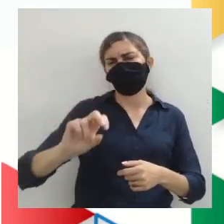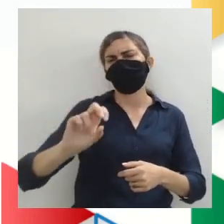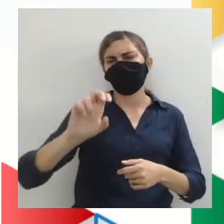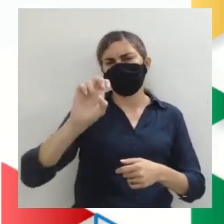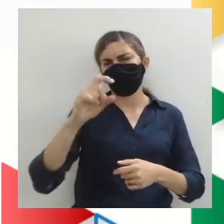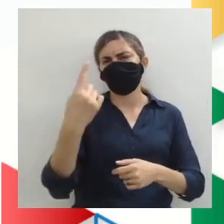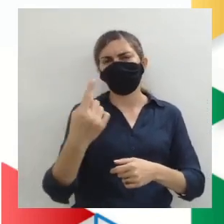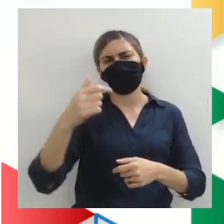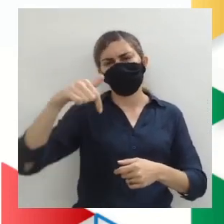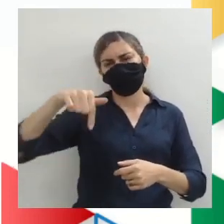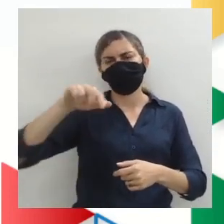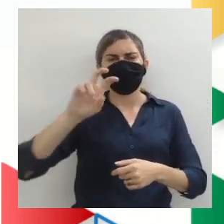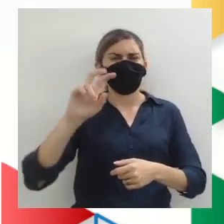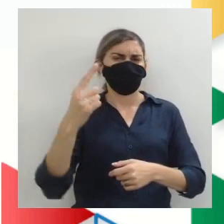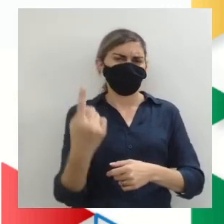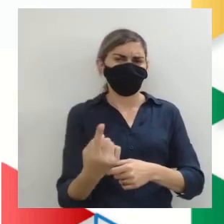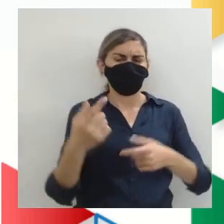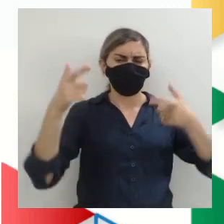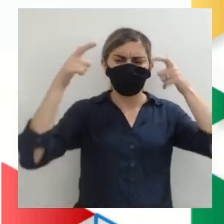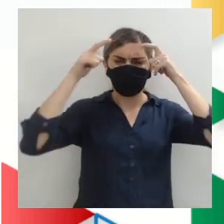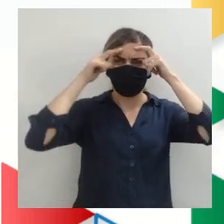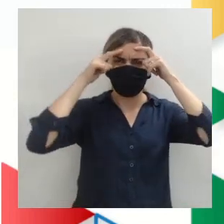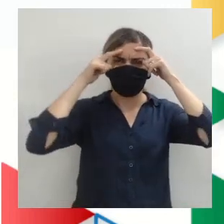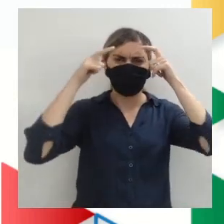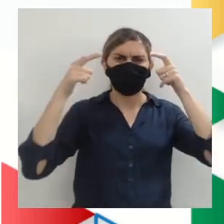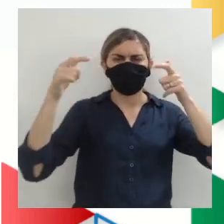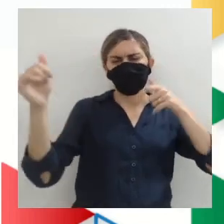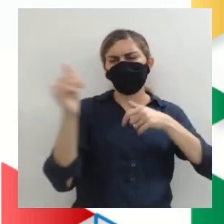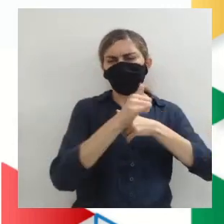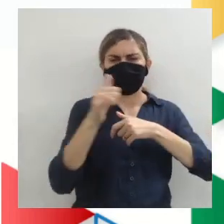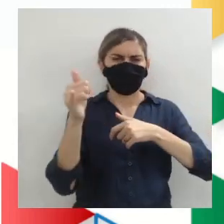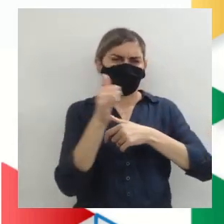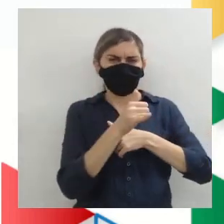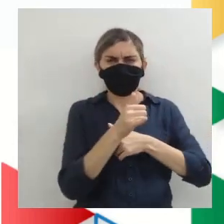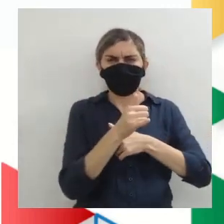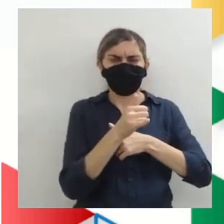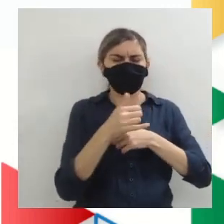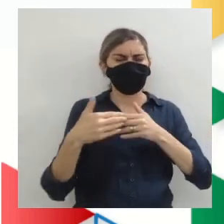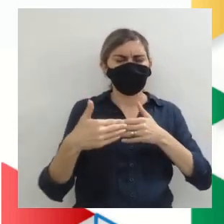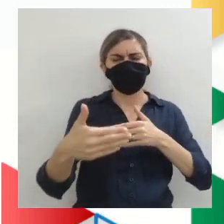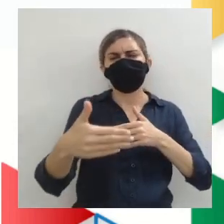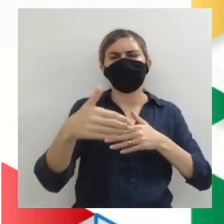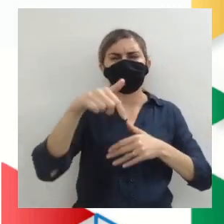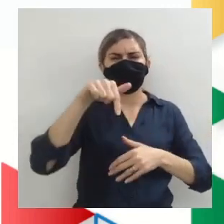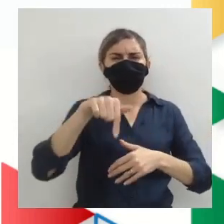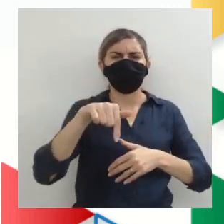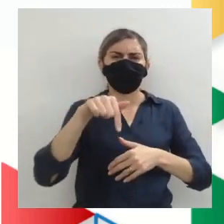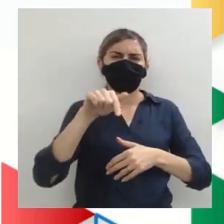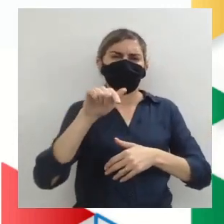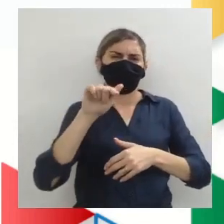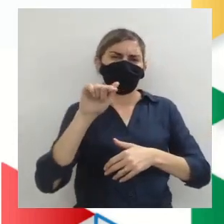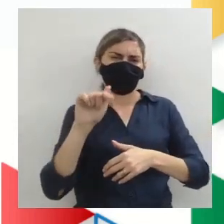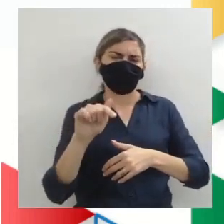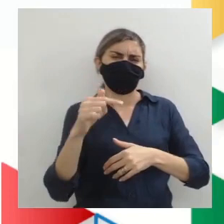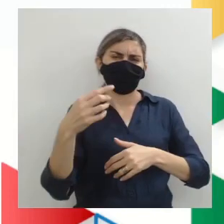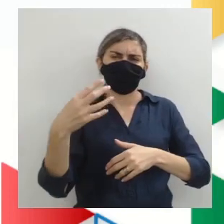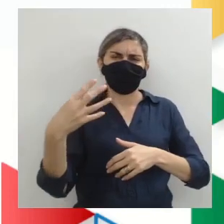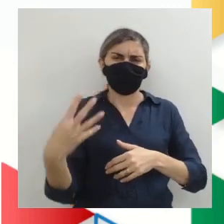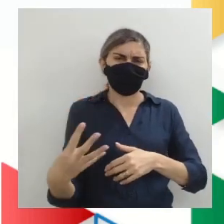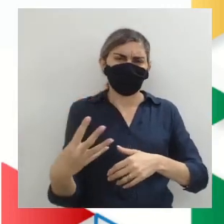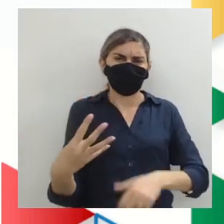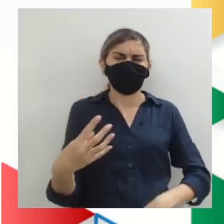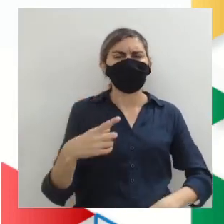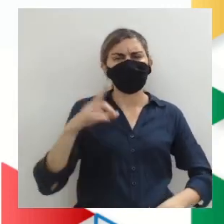751 e como reis dos lombardos na Itália a partir de 774. Aí nós temos o